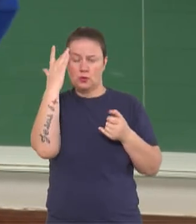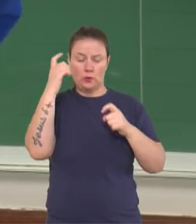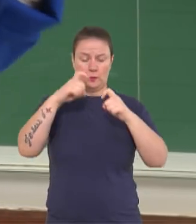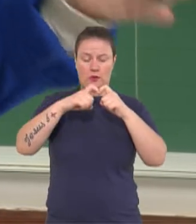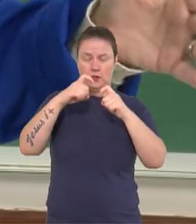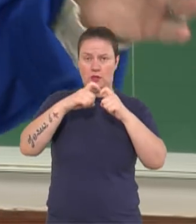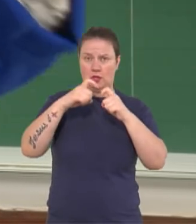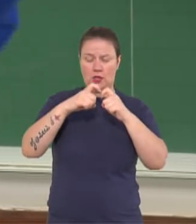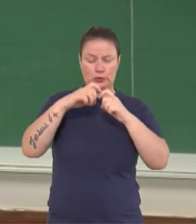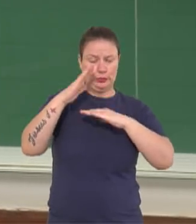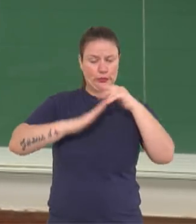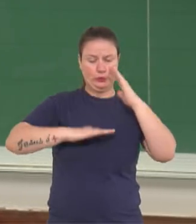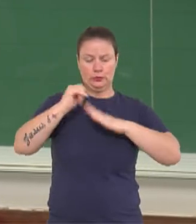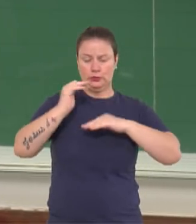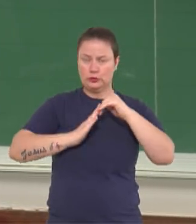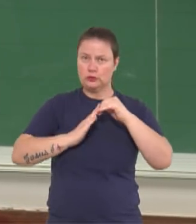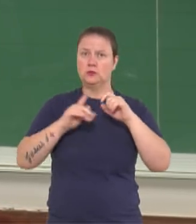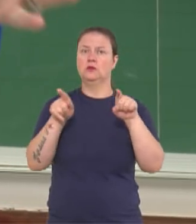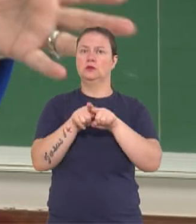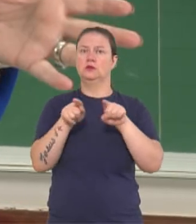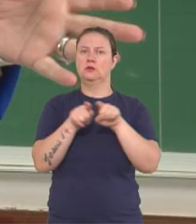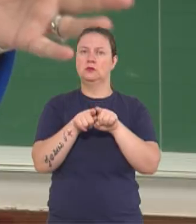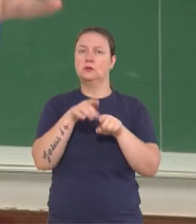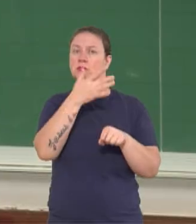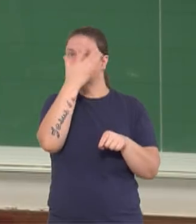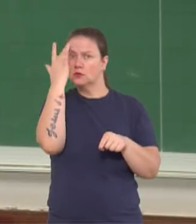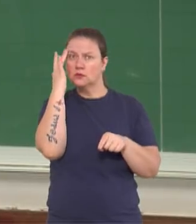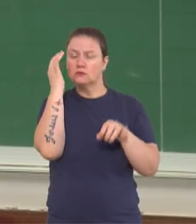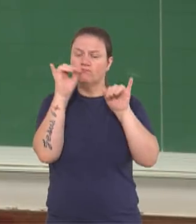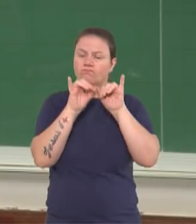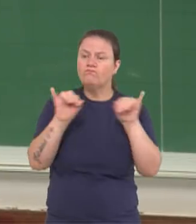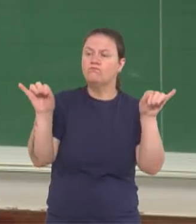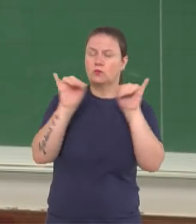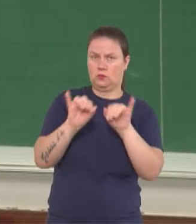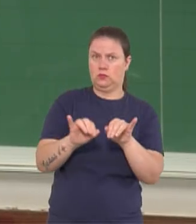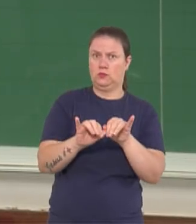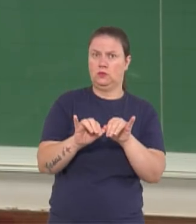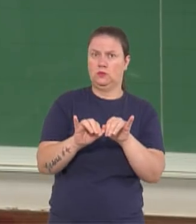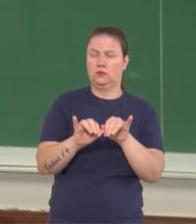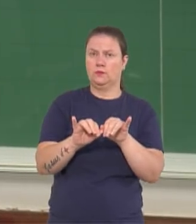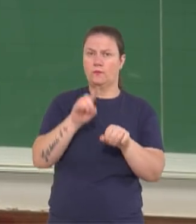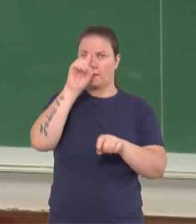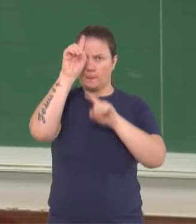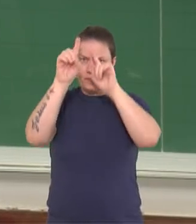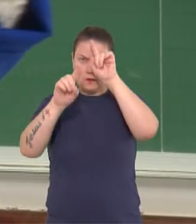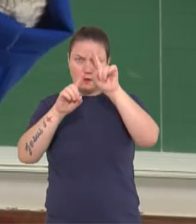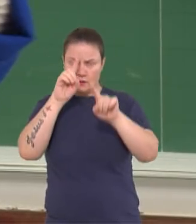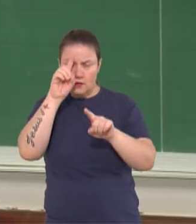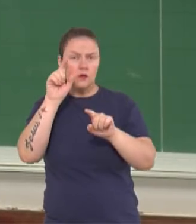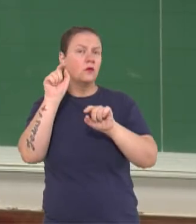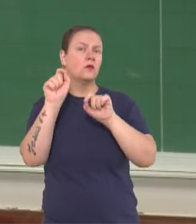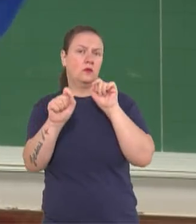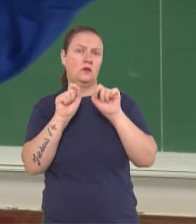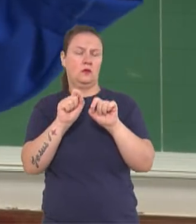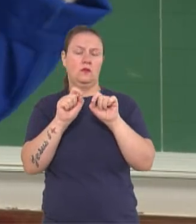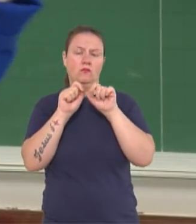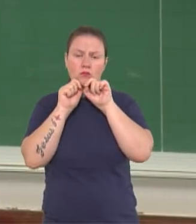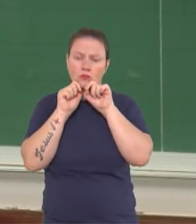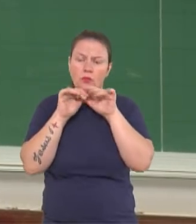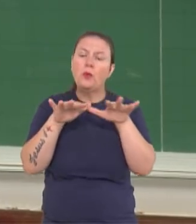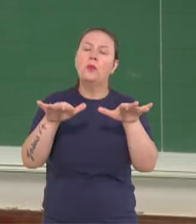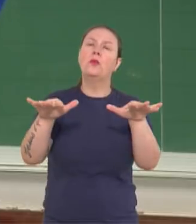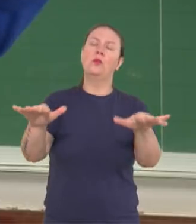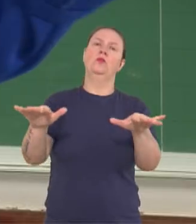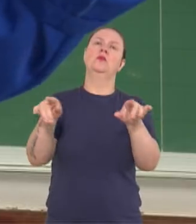por jornalistas, né, por pessoas interessadas em disseminar essa ideia, né, em fazer essa ideia veicular,